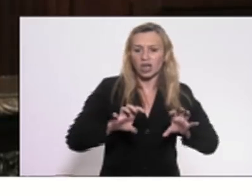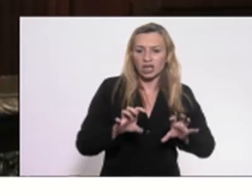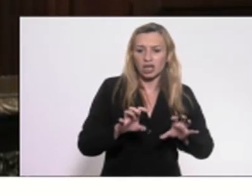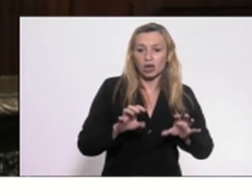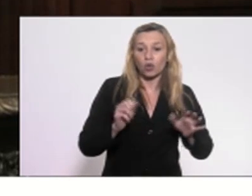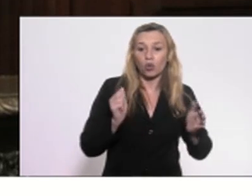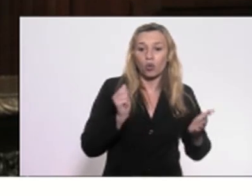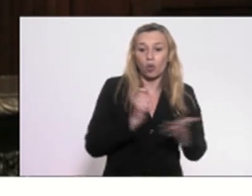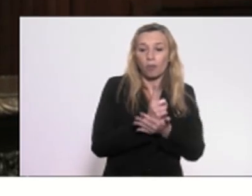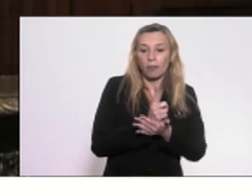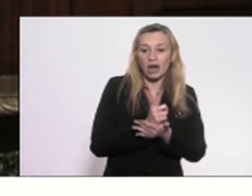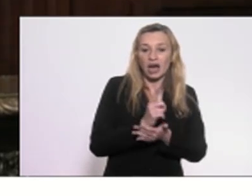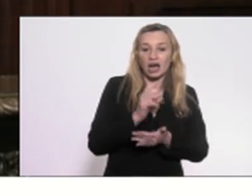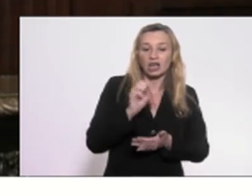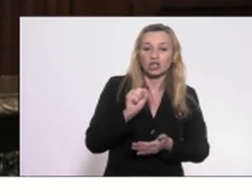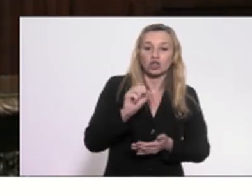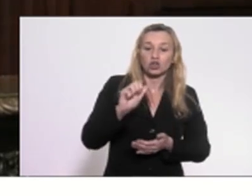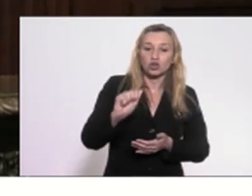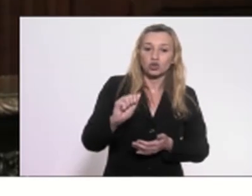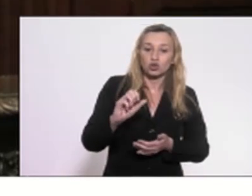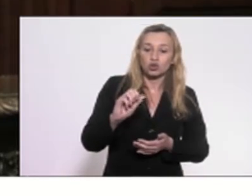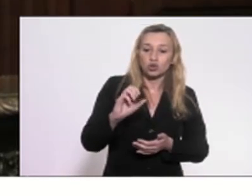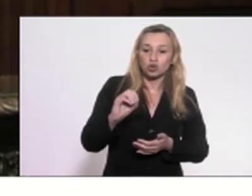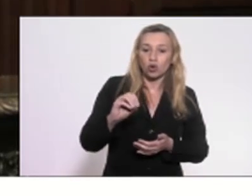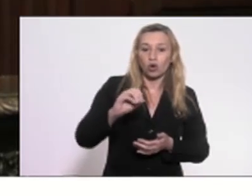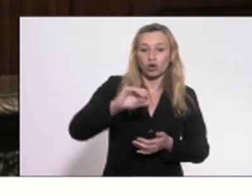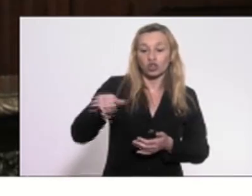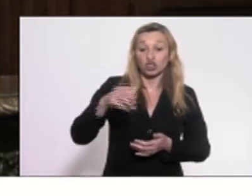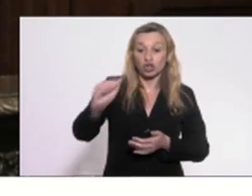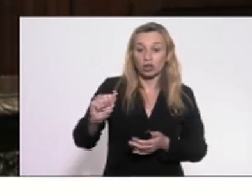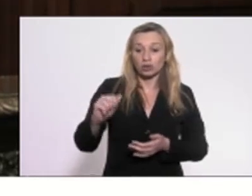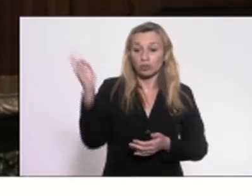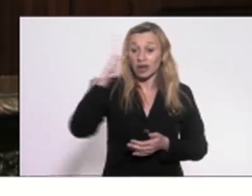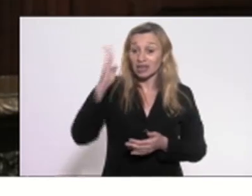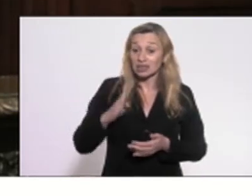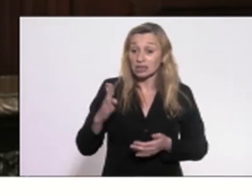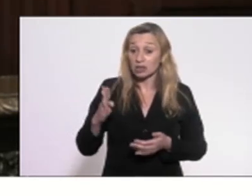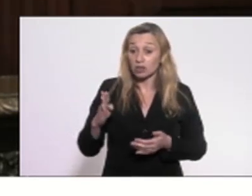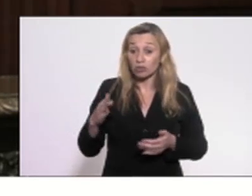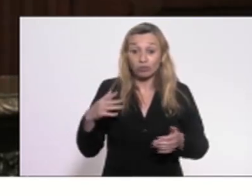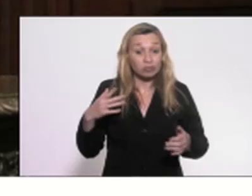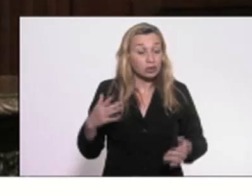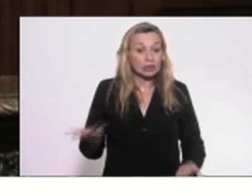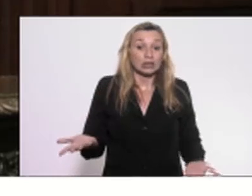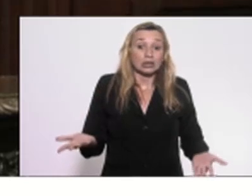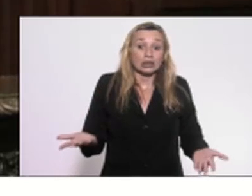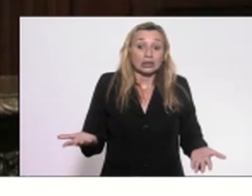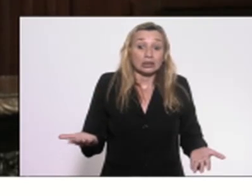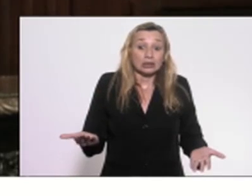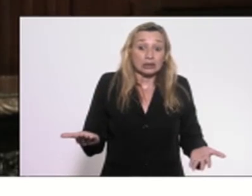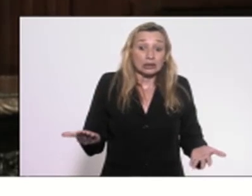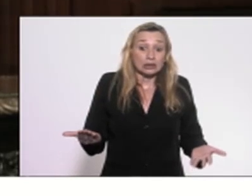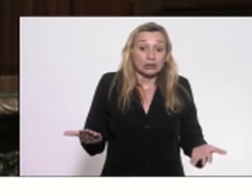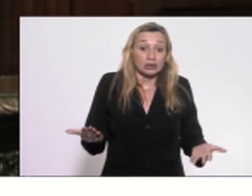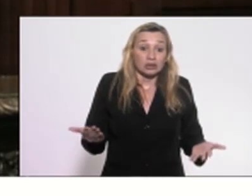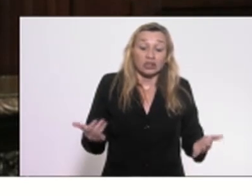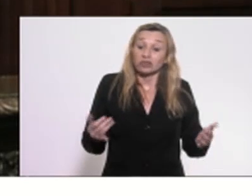Brasil, é um desastre maior econômico, porque a gente fica com um único